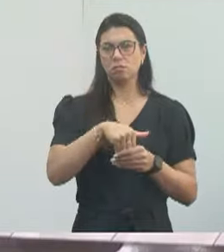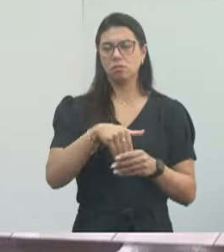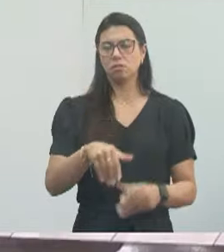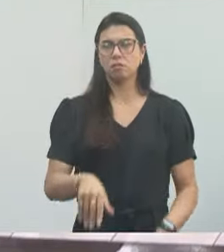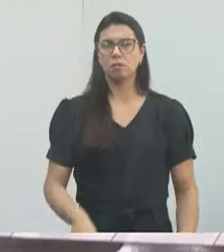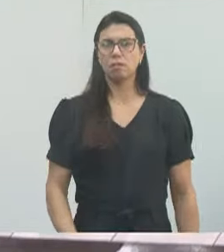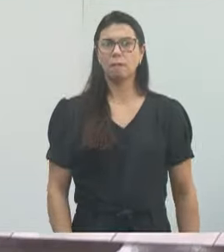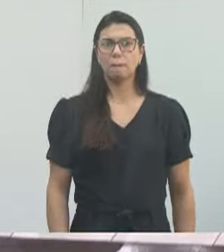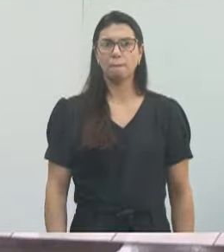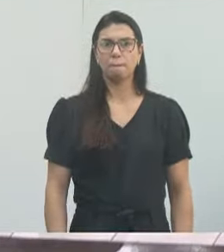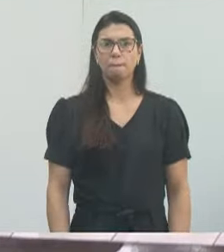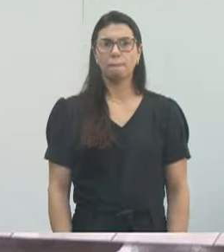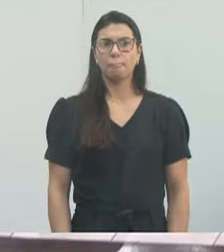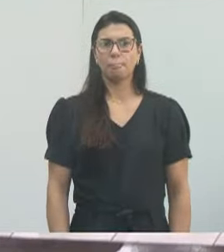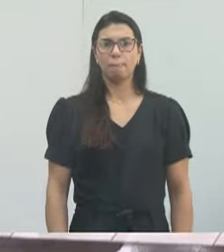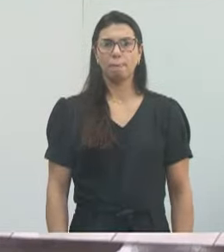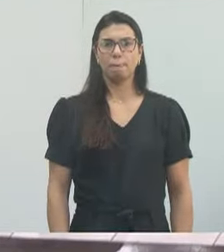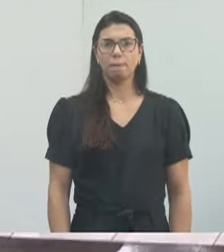em